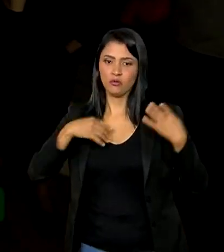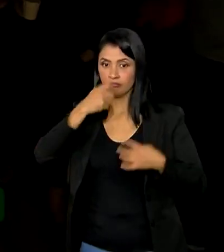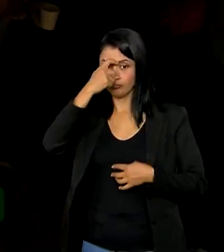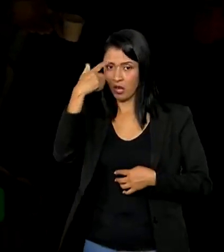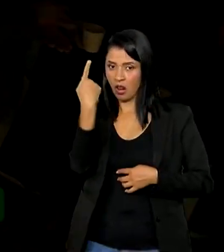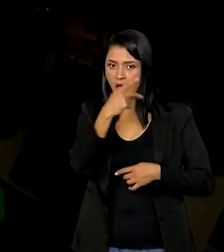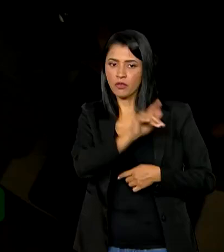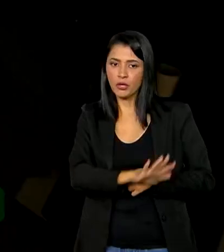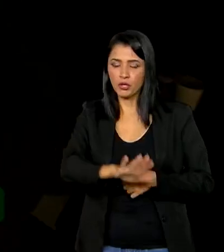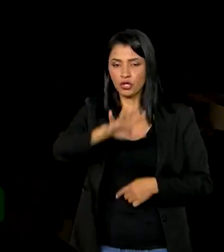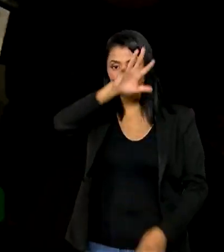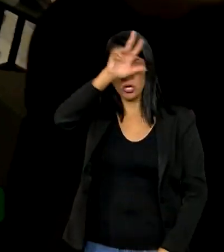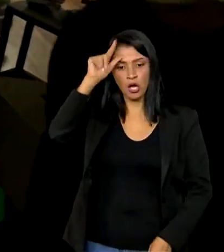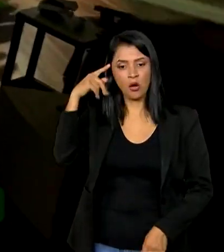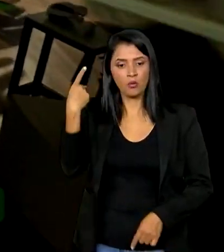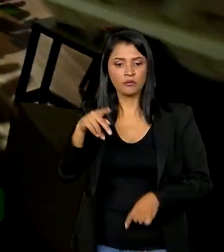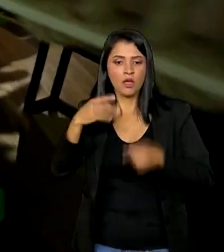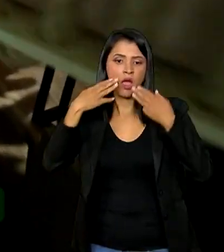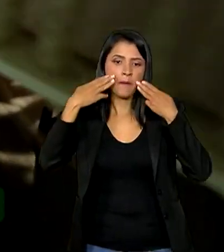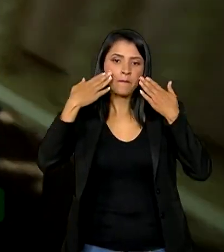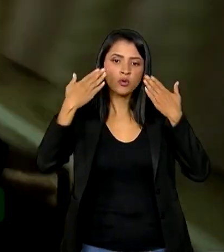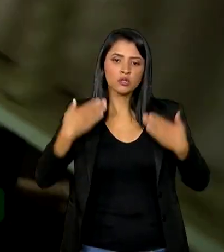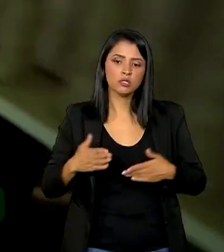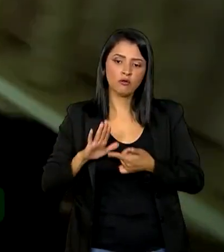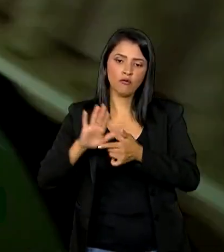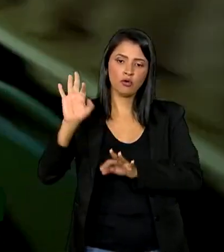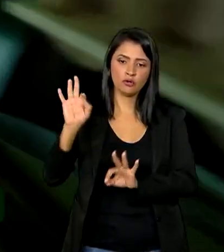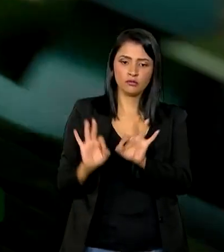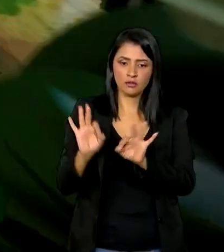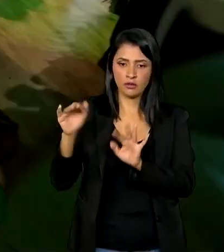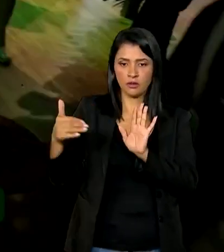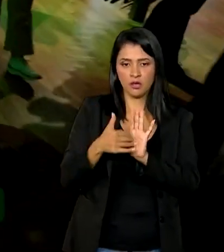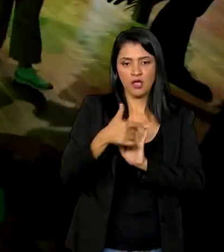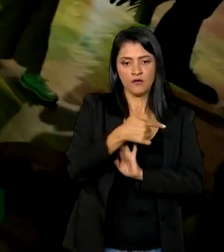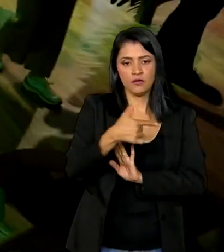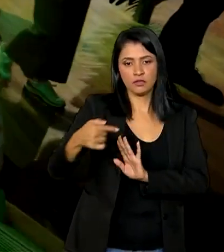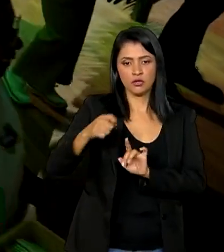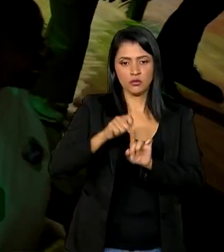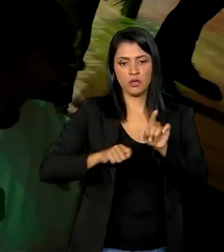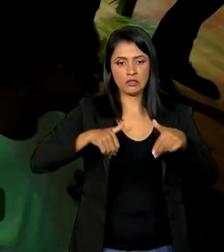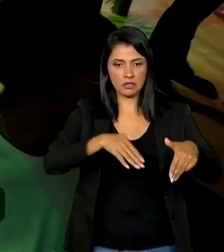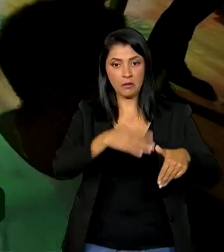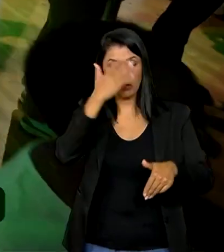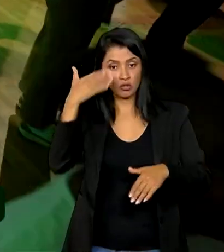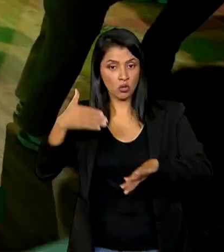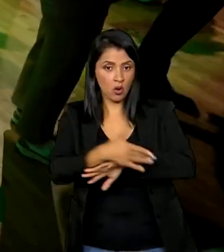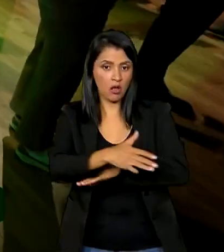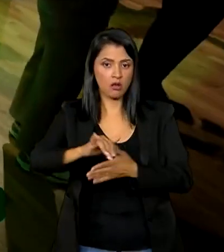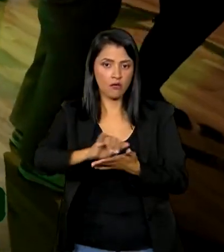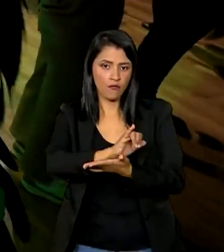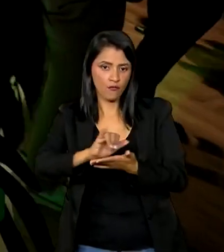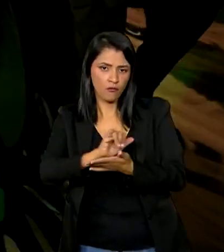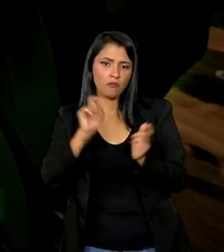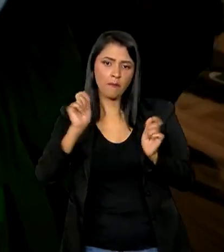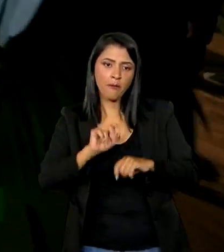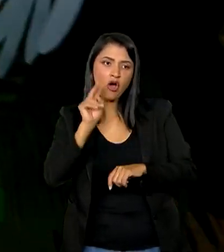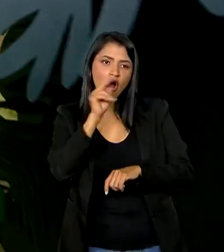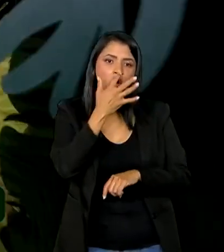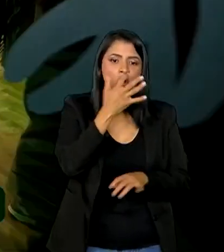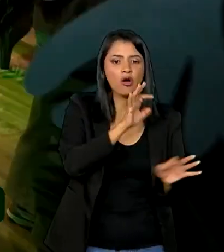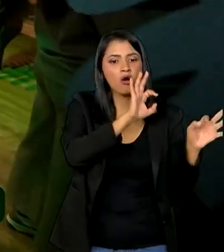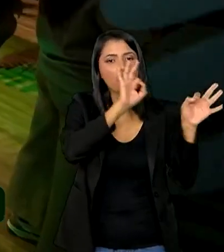biodiversidade incomparável, lar de uma vasta fauna, vegetação densa e comunidades tradicionais.